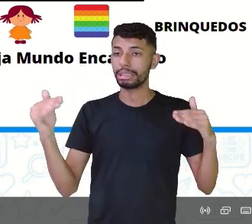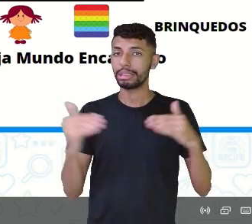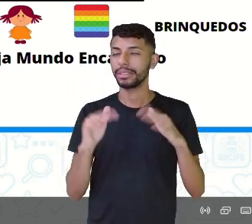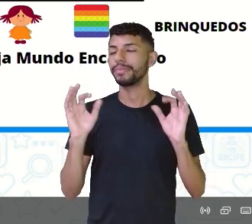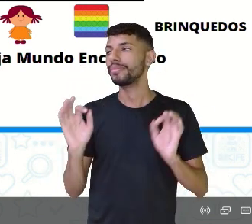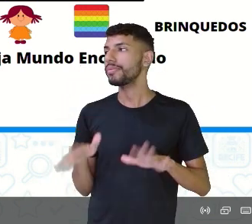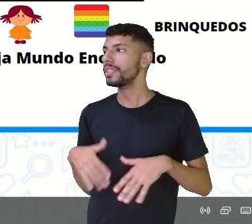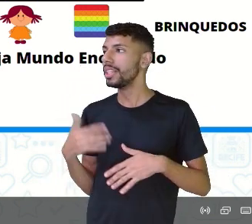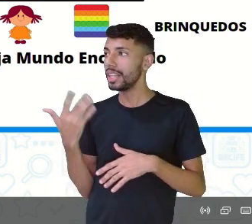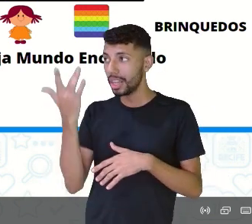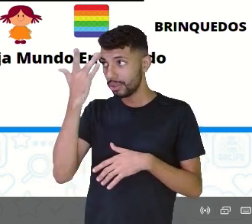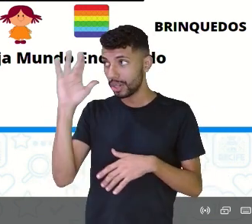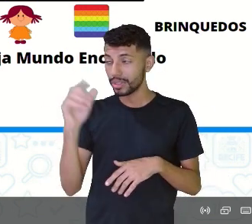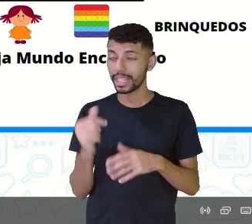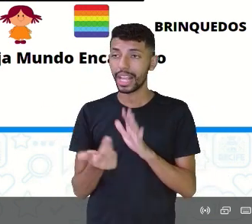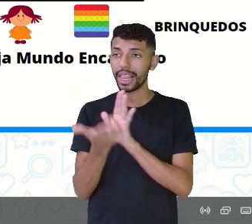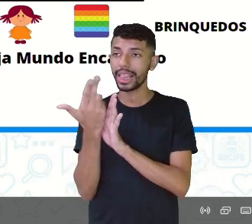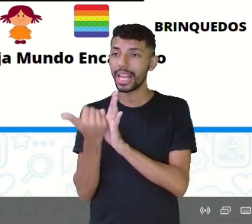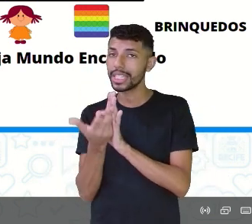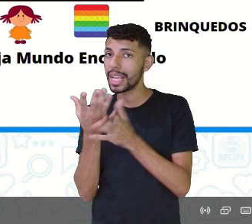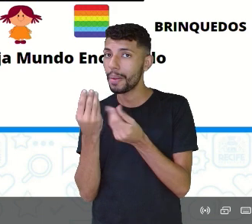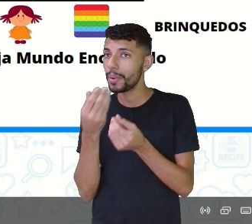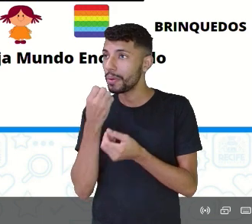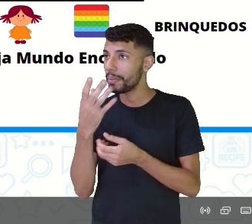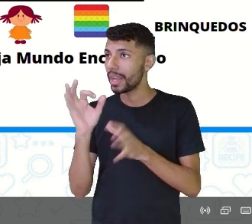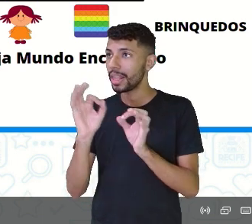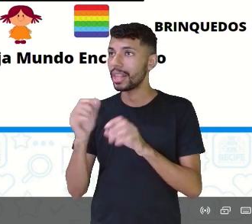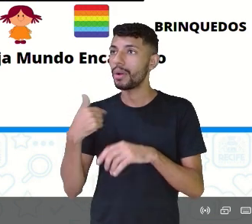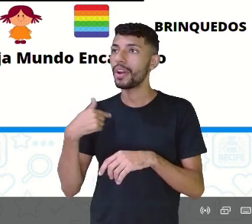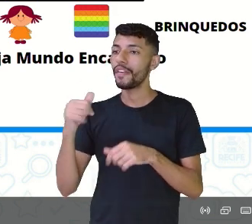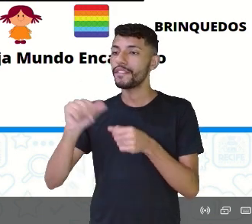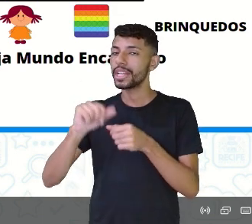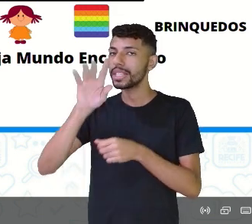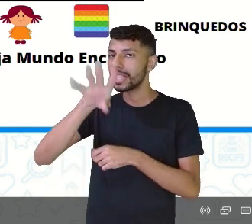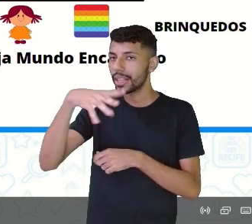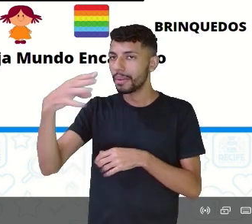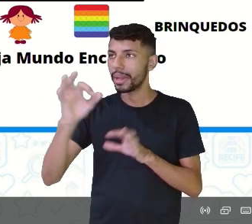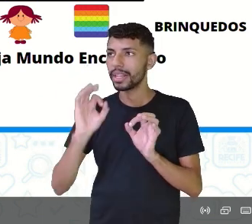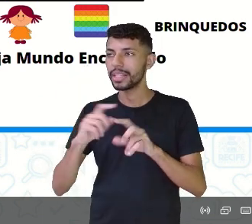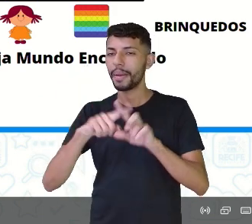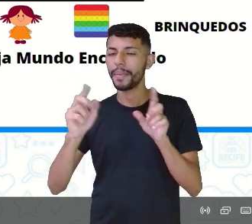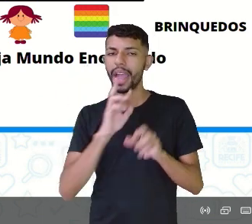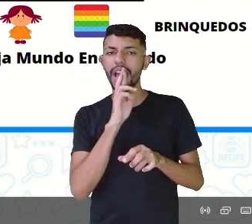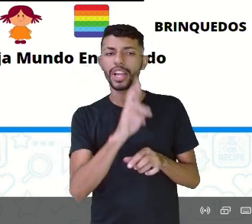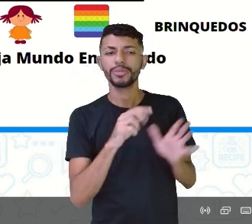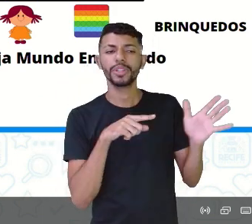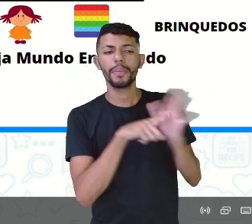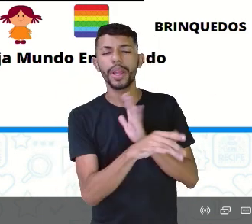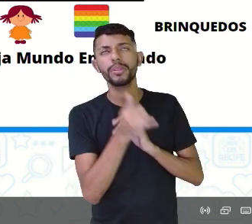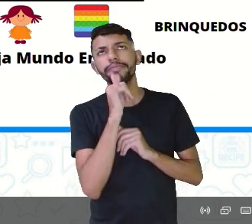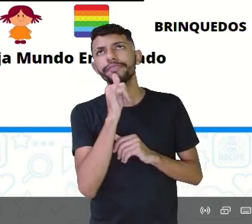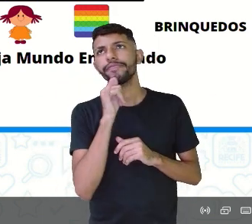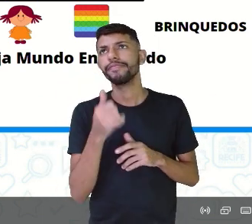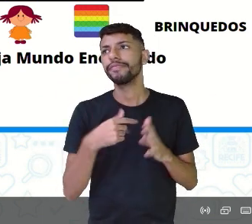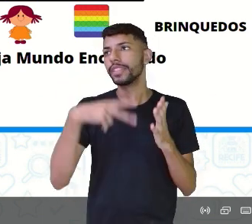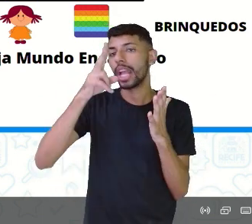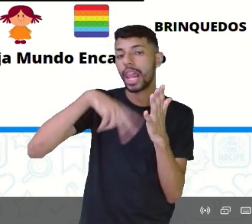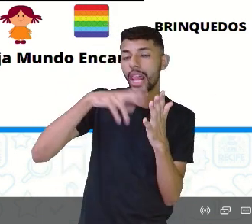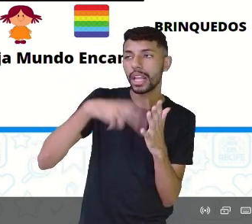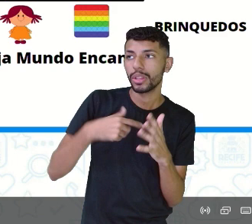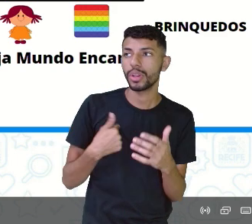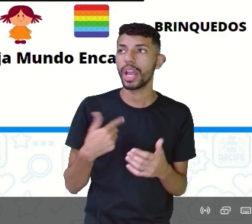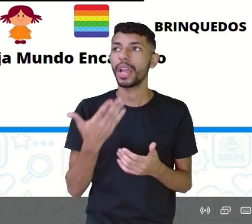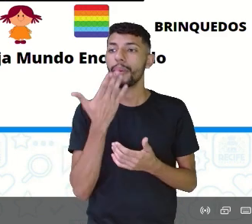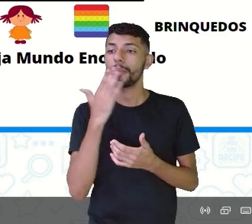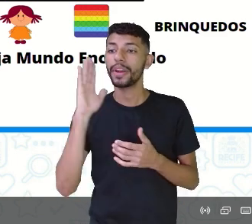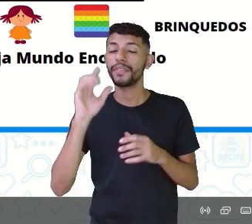desenhar muito bem, eu faria a tabela. Agora, para responder uma questão, por exemplo, na leitura, Sim. eu